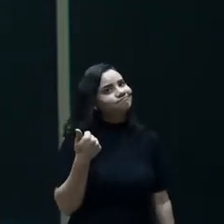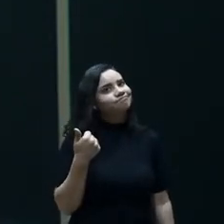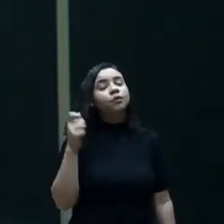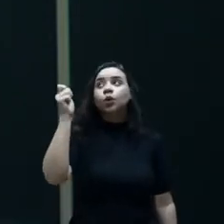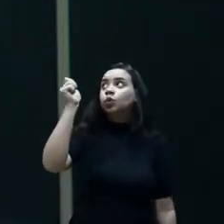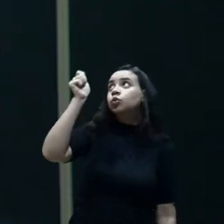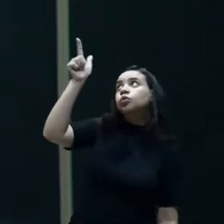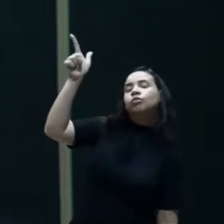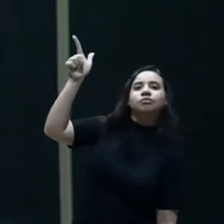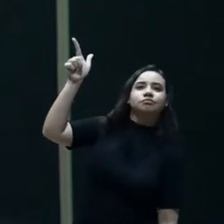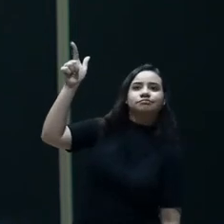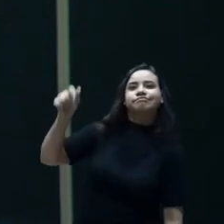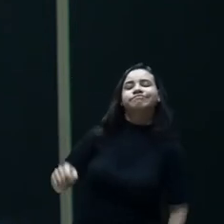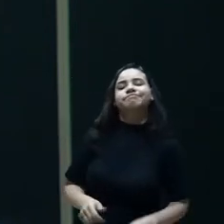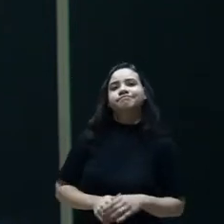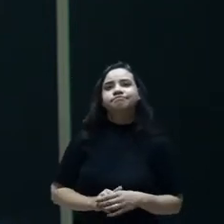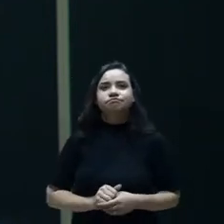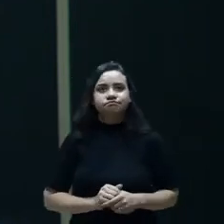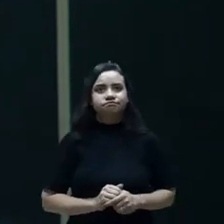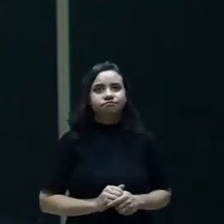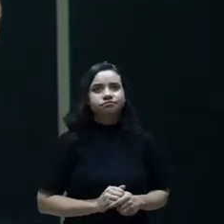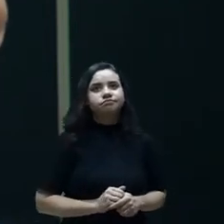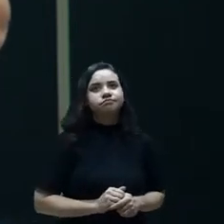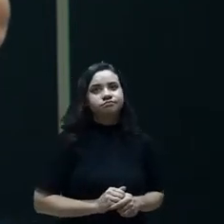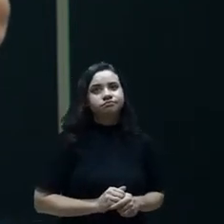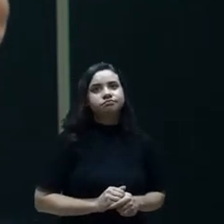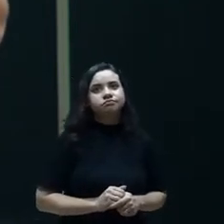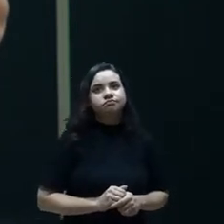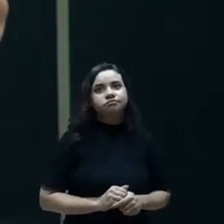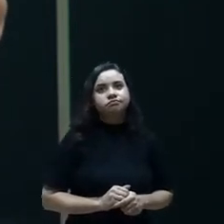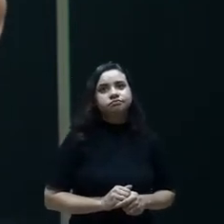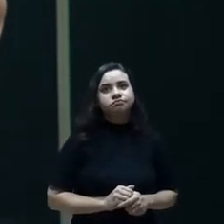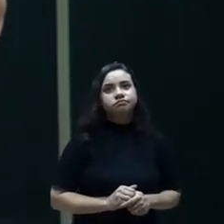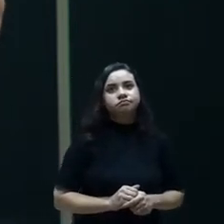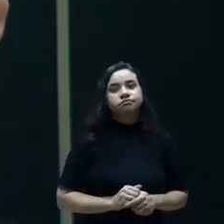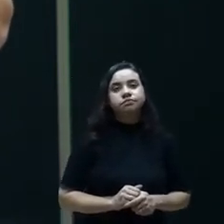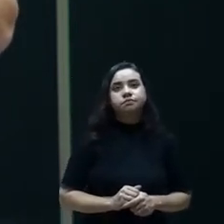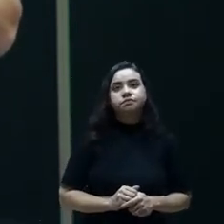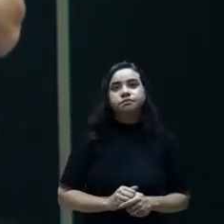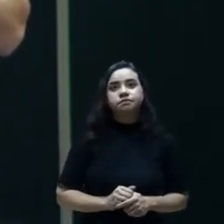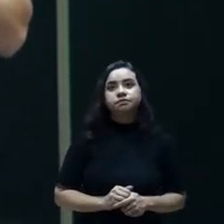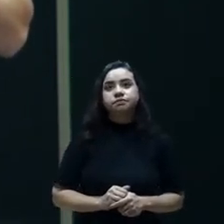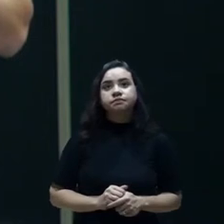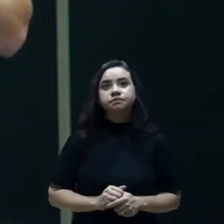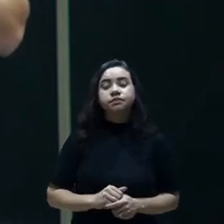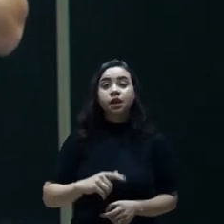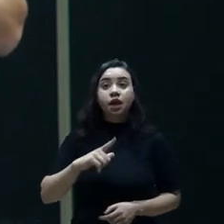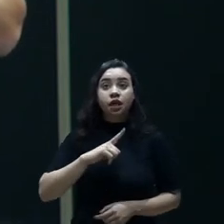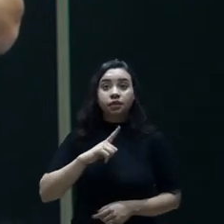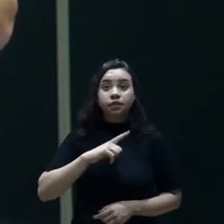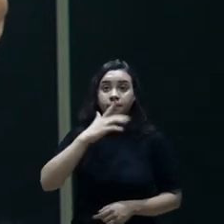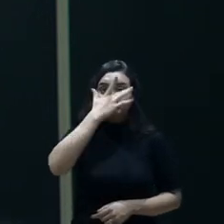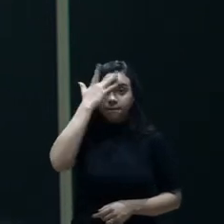Tem gente que não vem no culto, porque disse que o culto é no horário do jogo do time